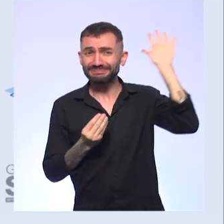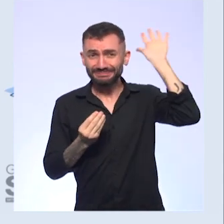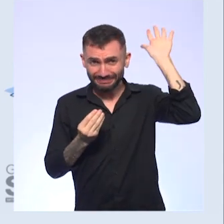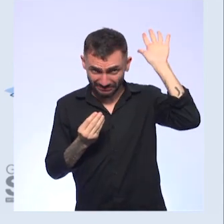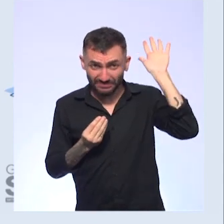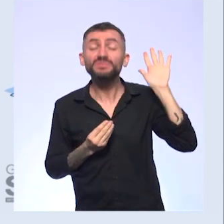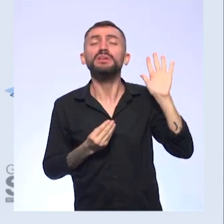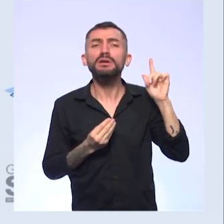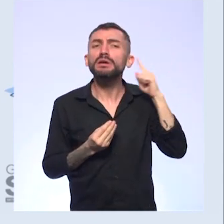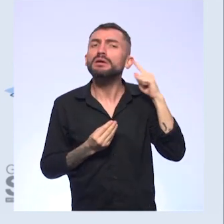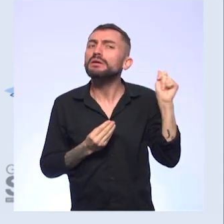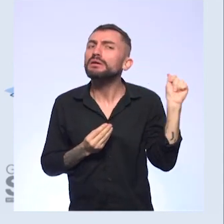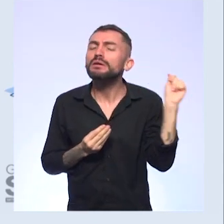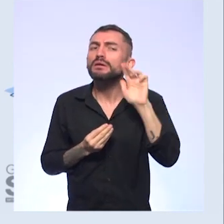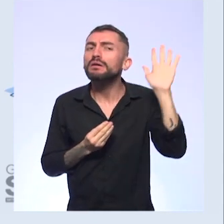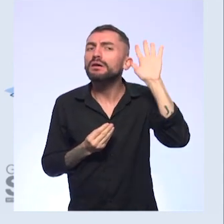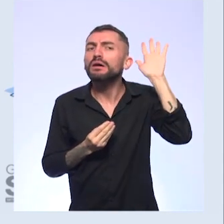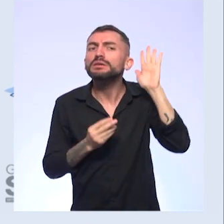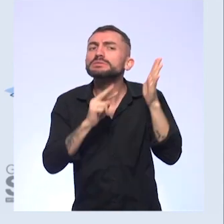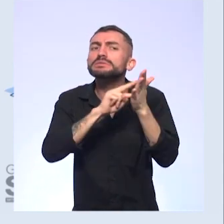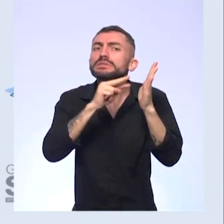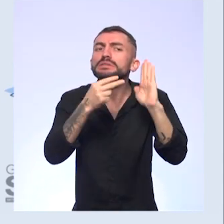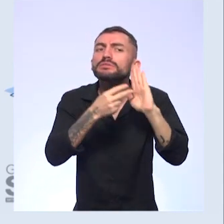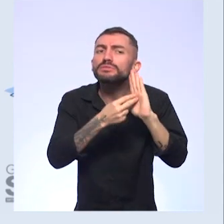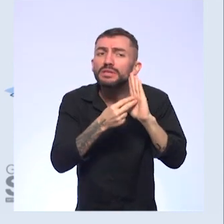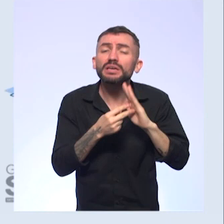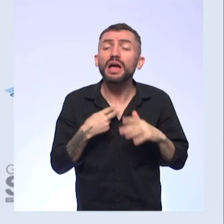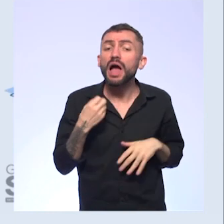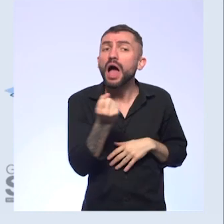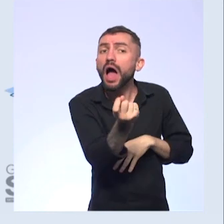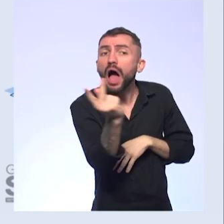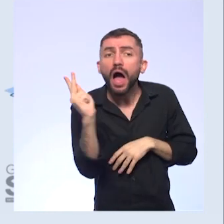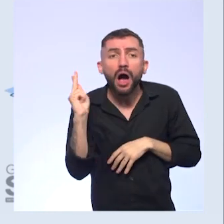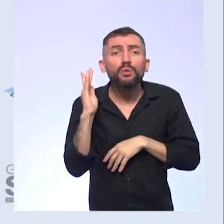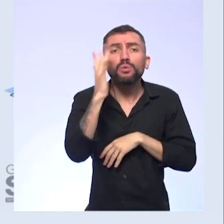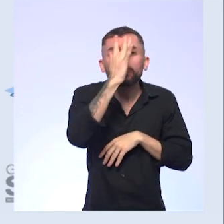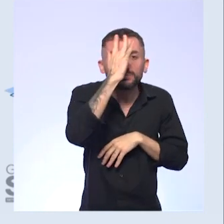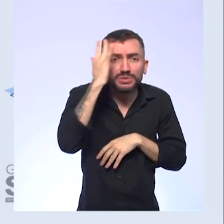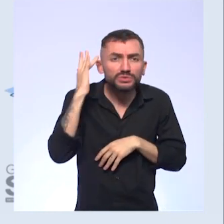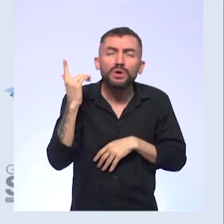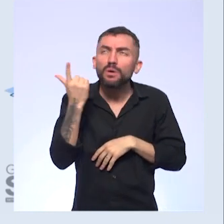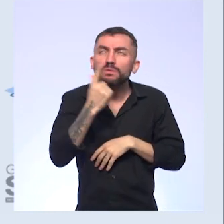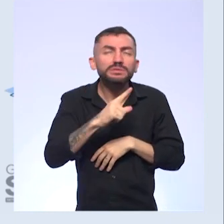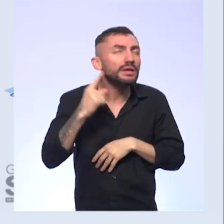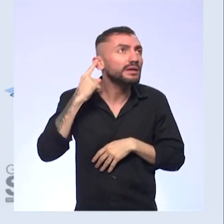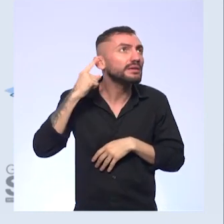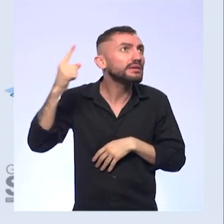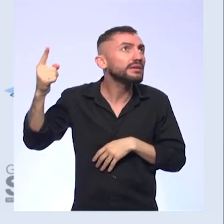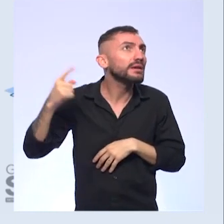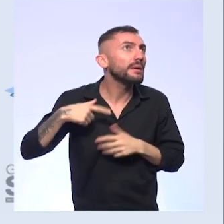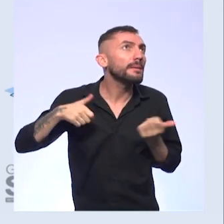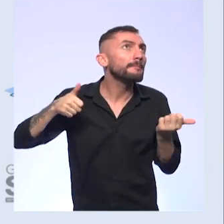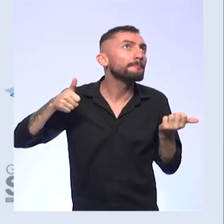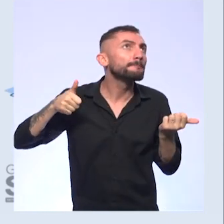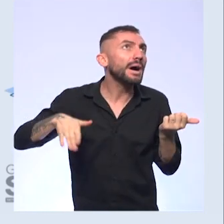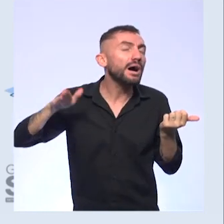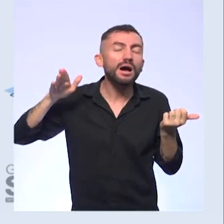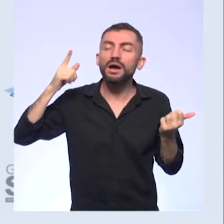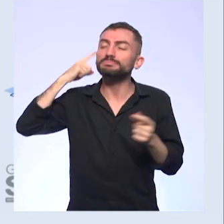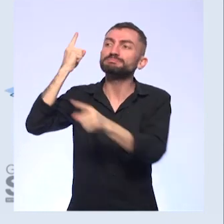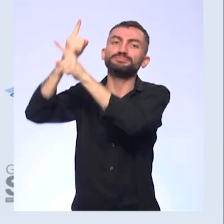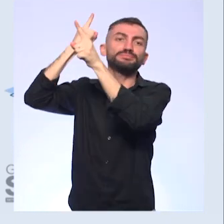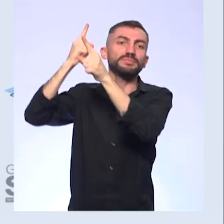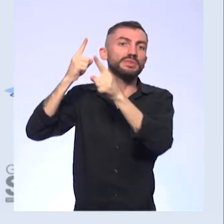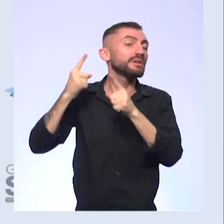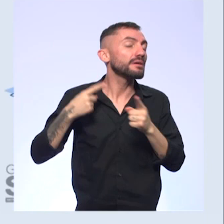característica sexual de poucos indivíduos capazes de identificar notas isoladas em outras diferenças